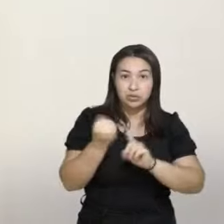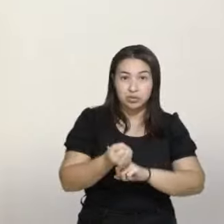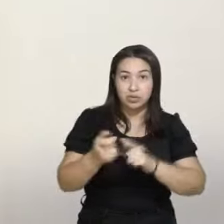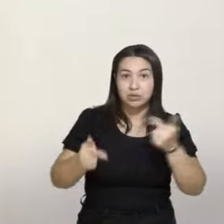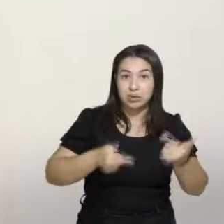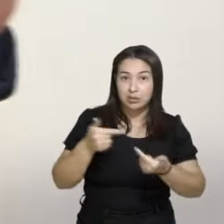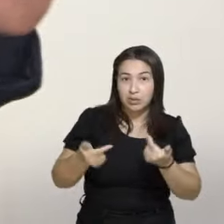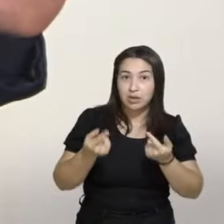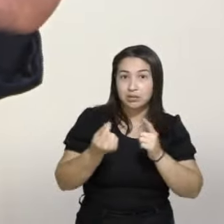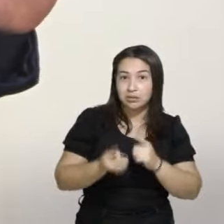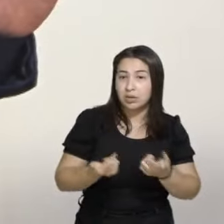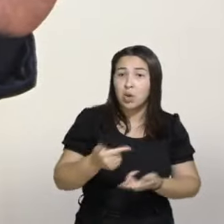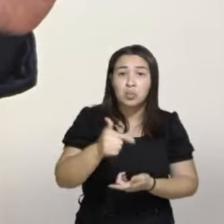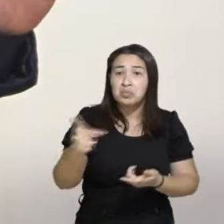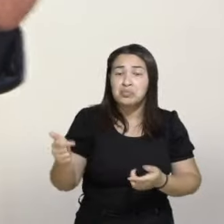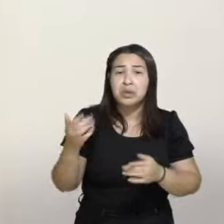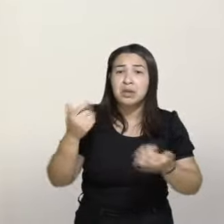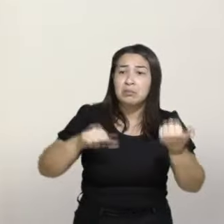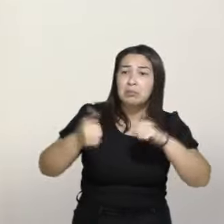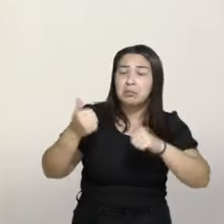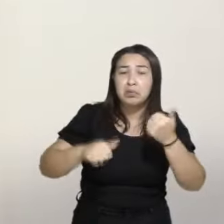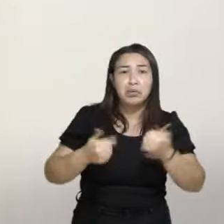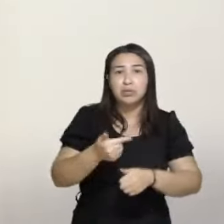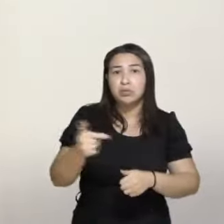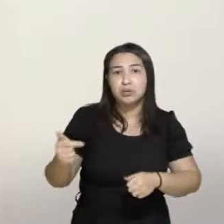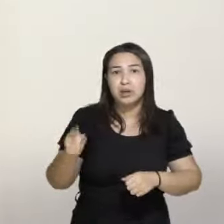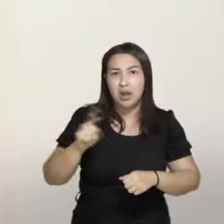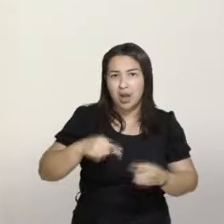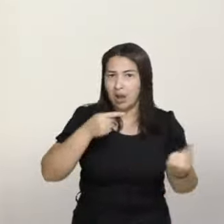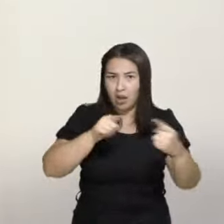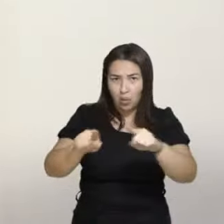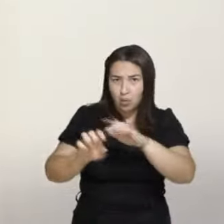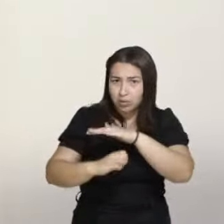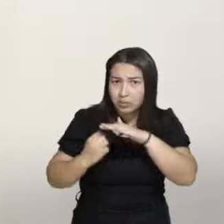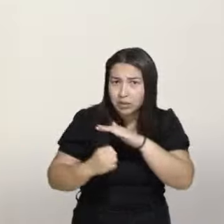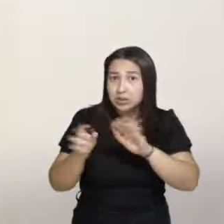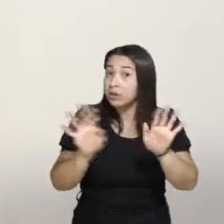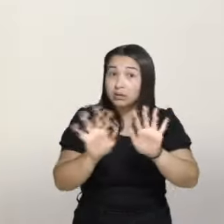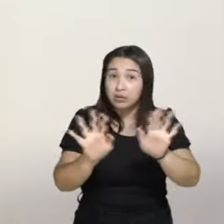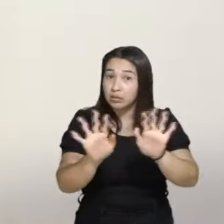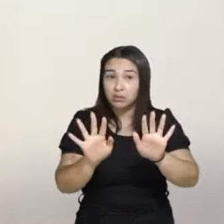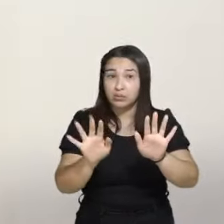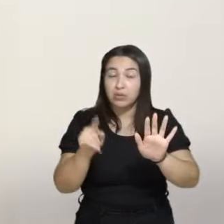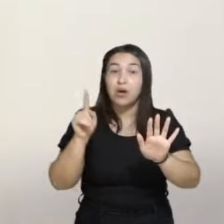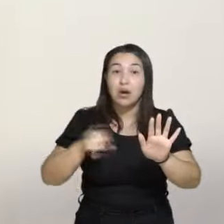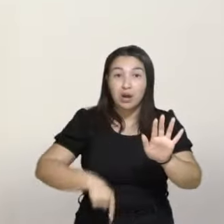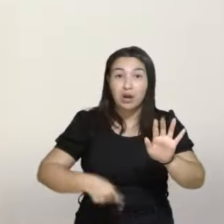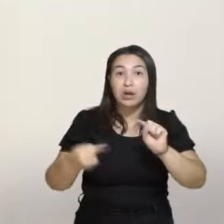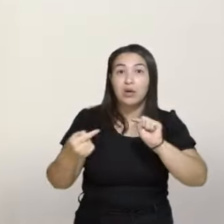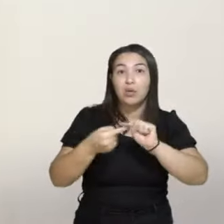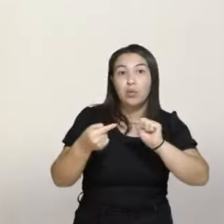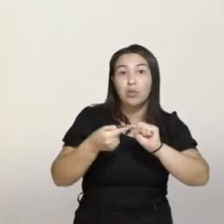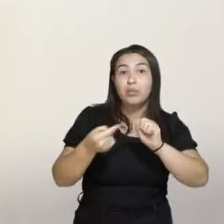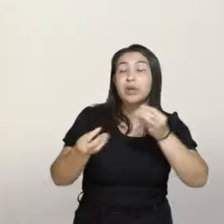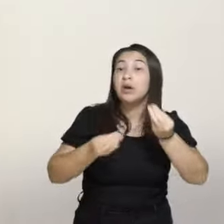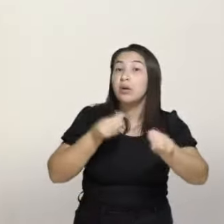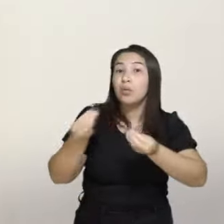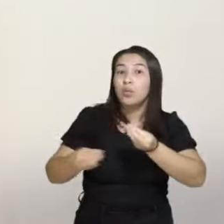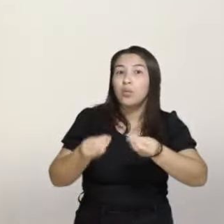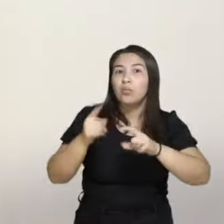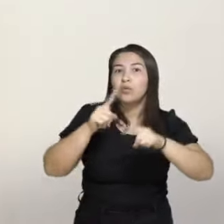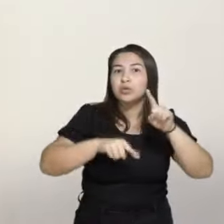Nós não temos instrumentos para medir isso. E não é uma questão contra ou a favor do empresário, muito pelo contrário. É uma questão sobre garantir instrumentos para a